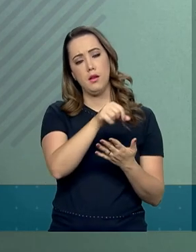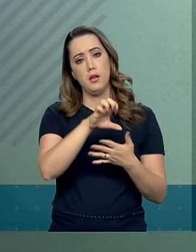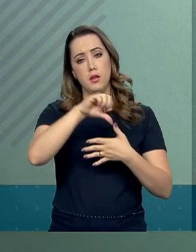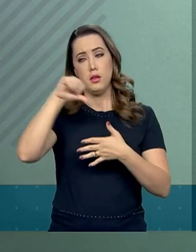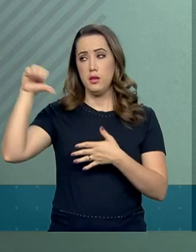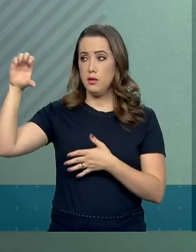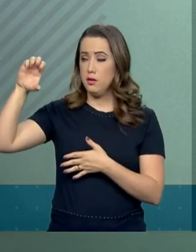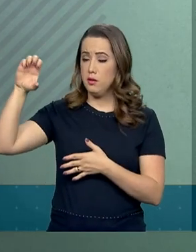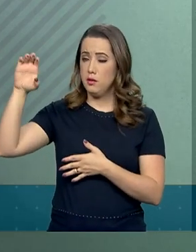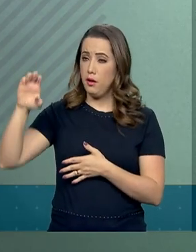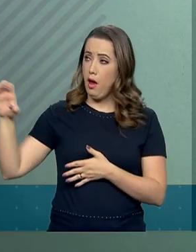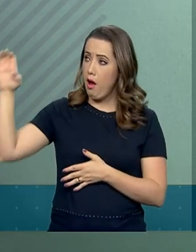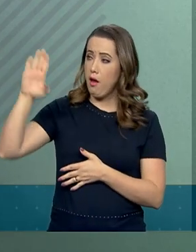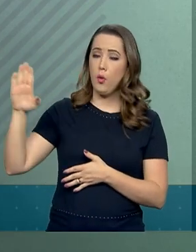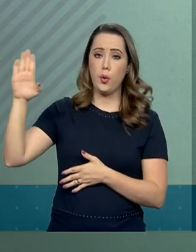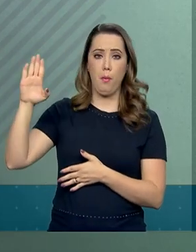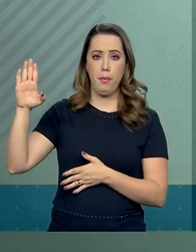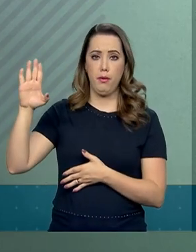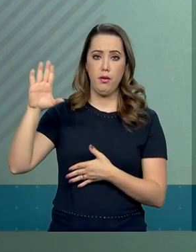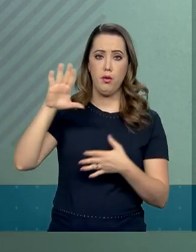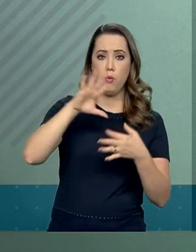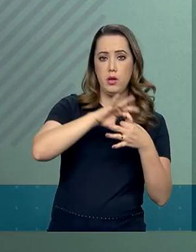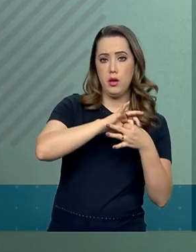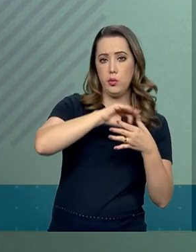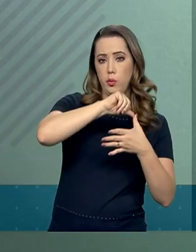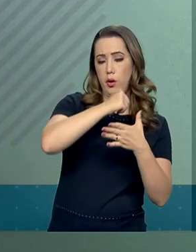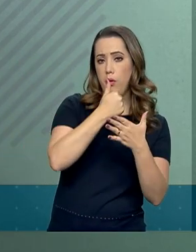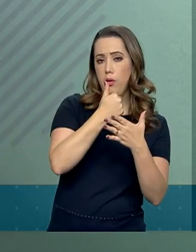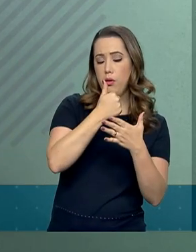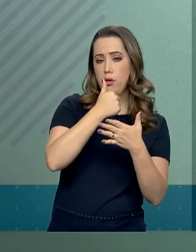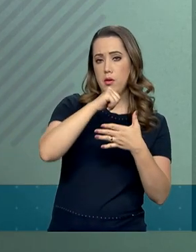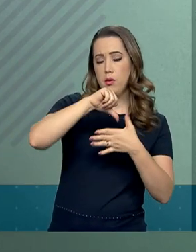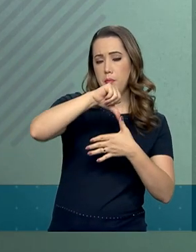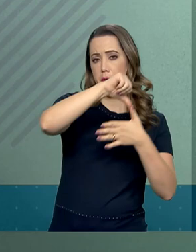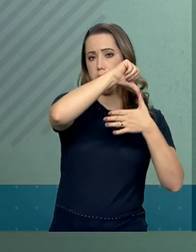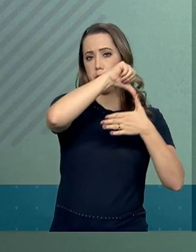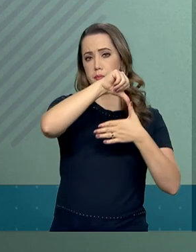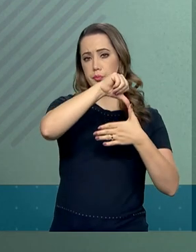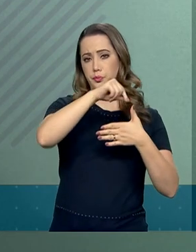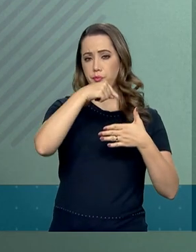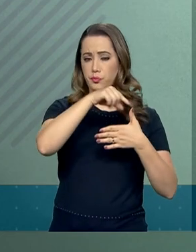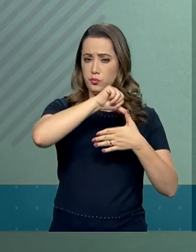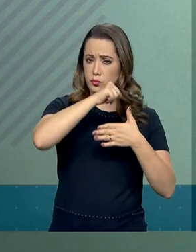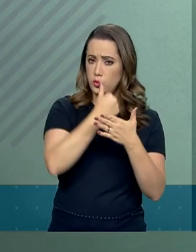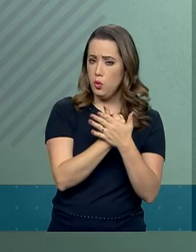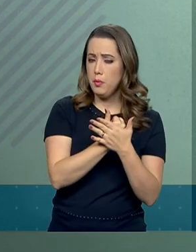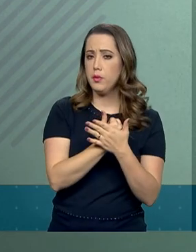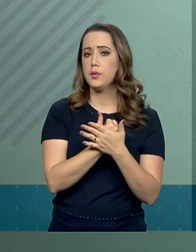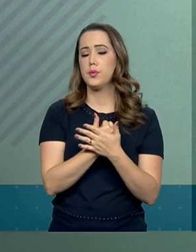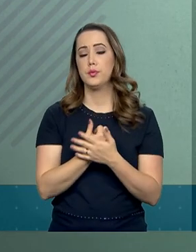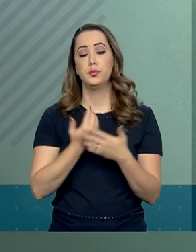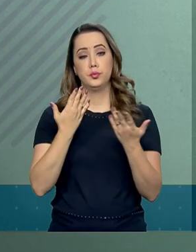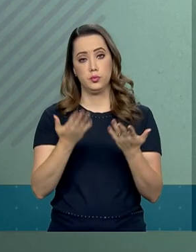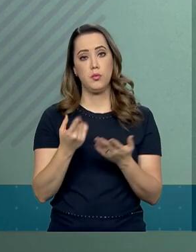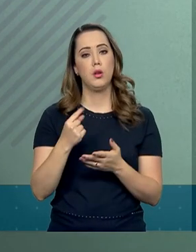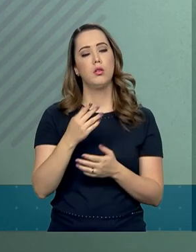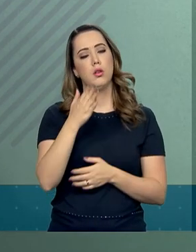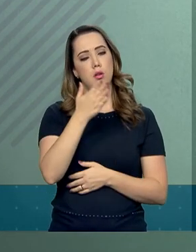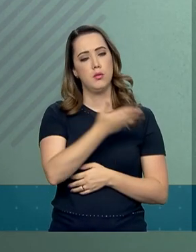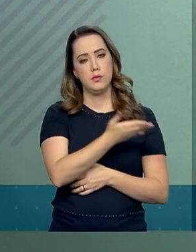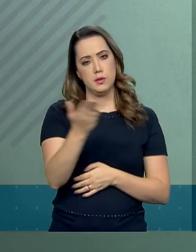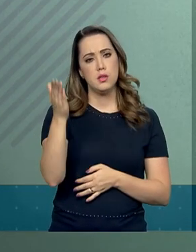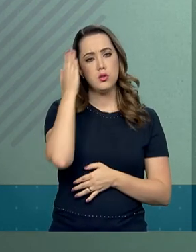européia eo mercosul então como é sabido na última semana além da participação do